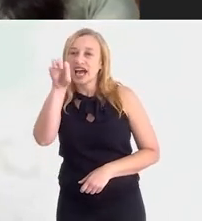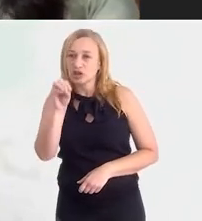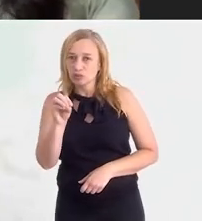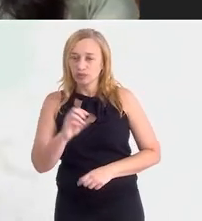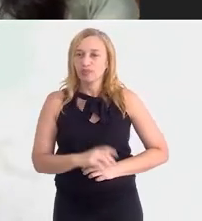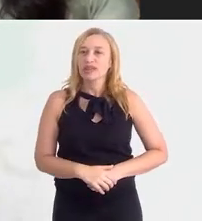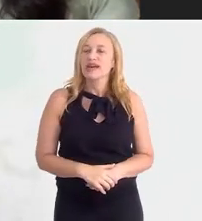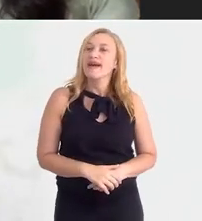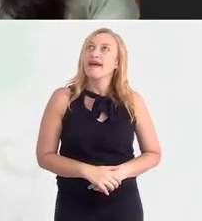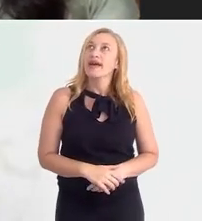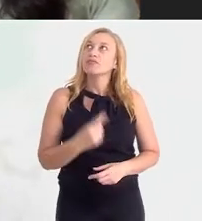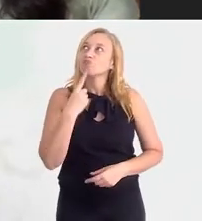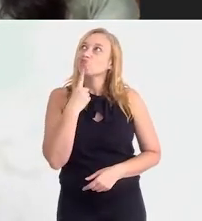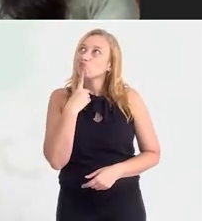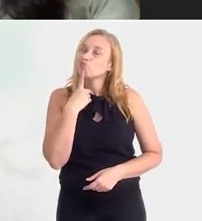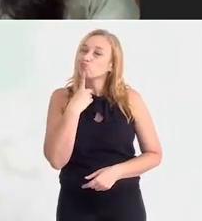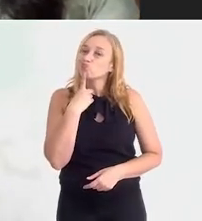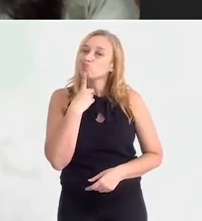lá.